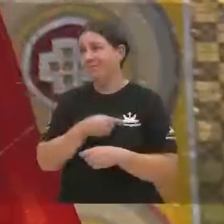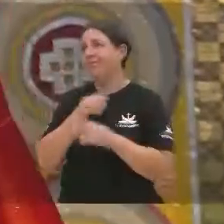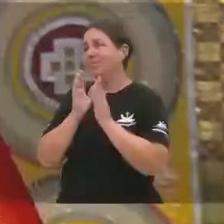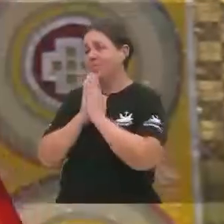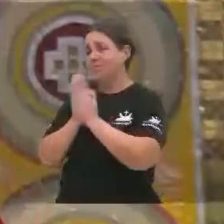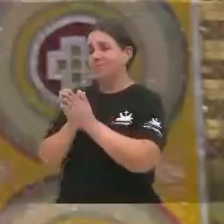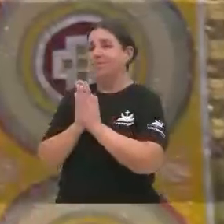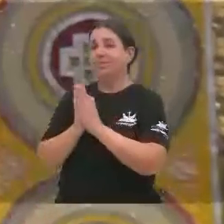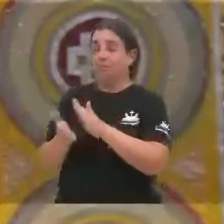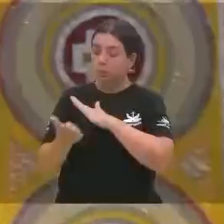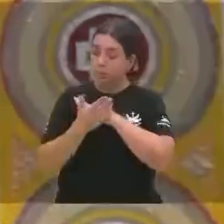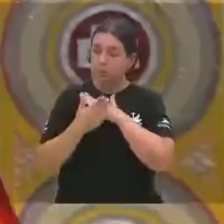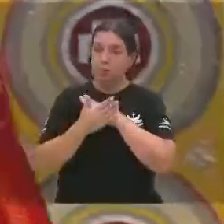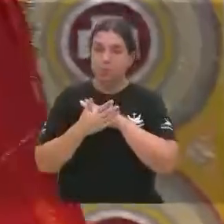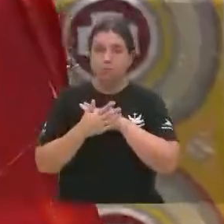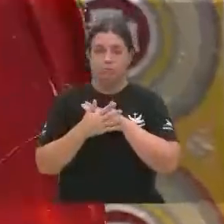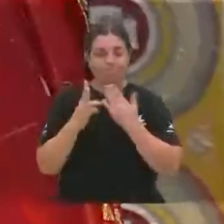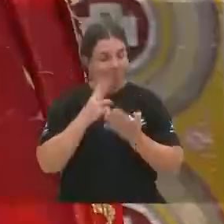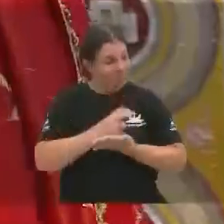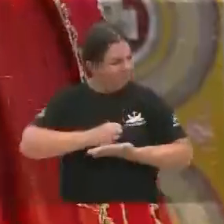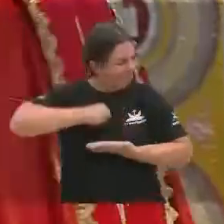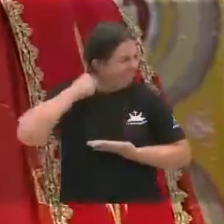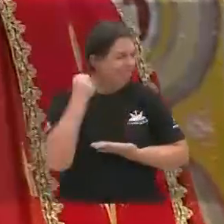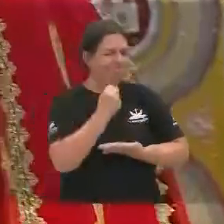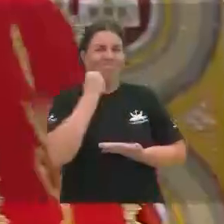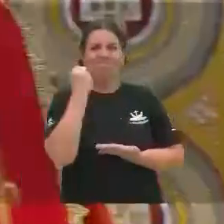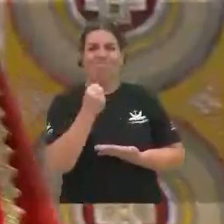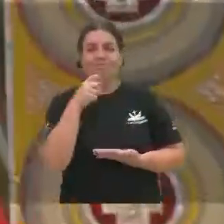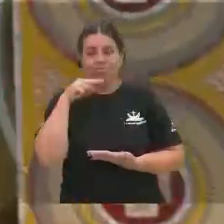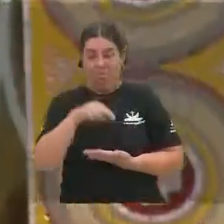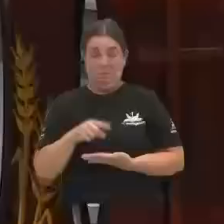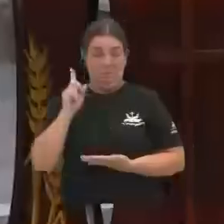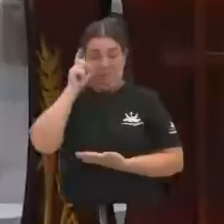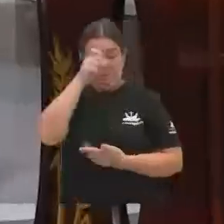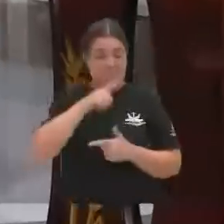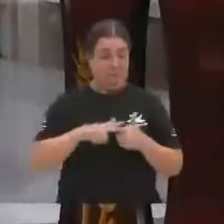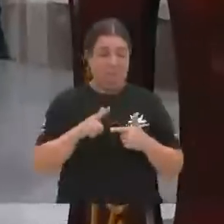ajude a vencer esta grande tribulação